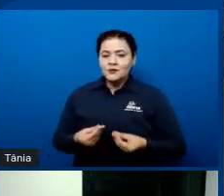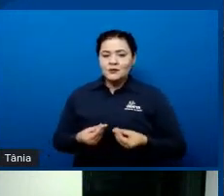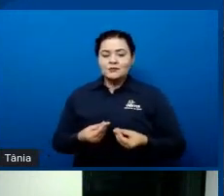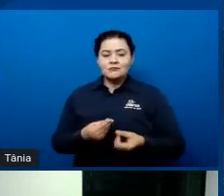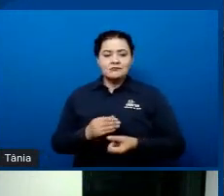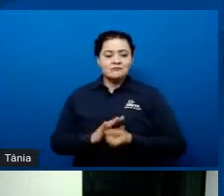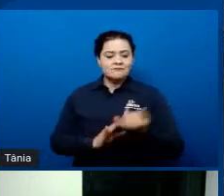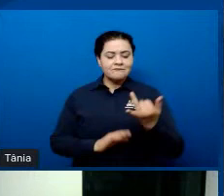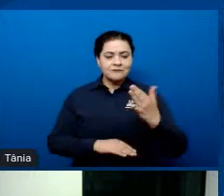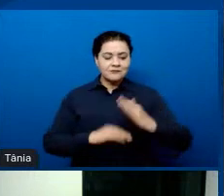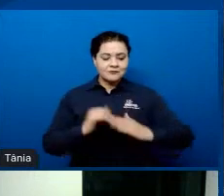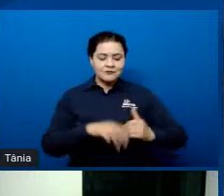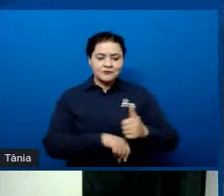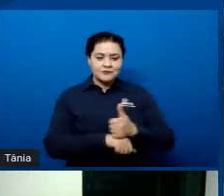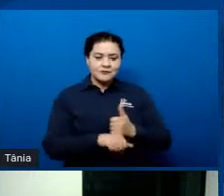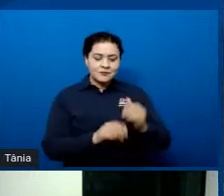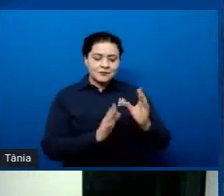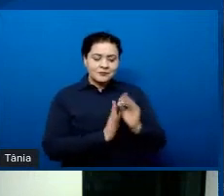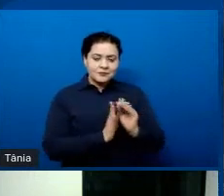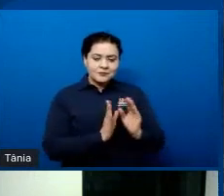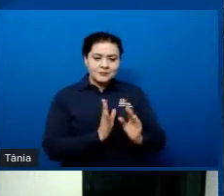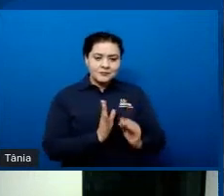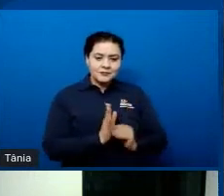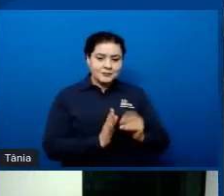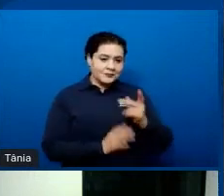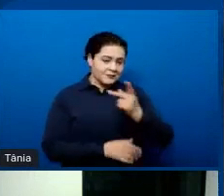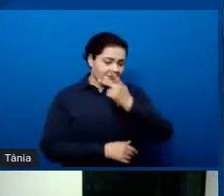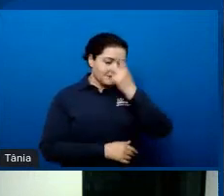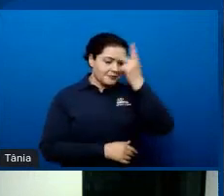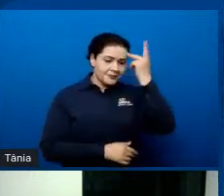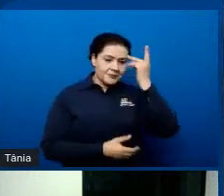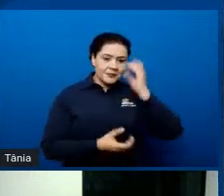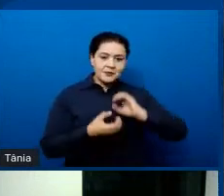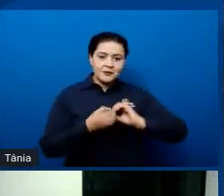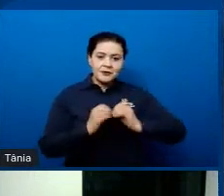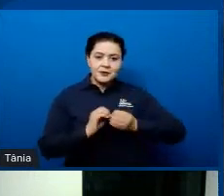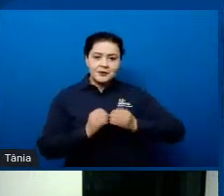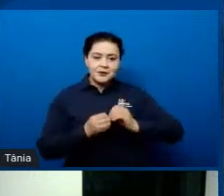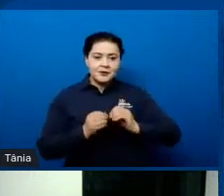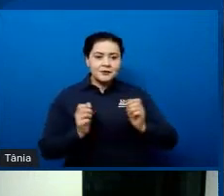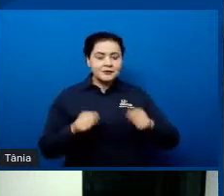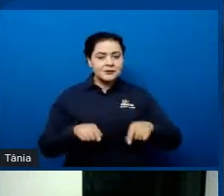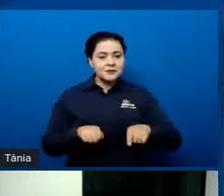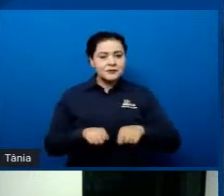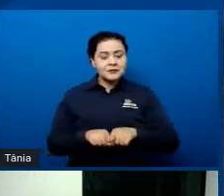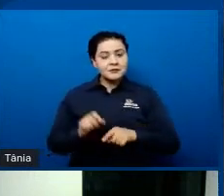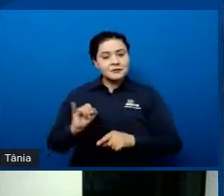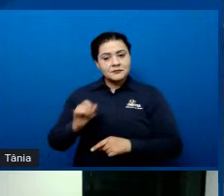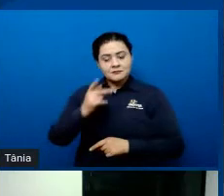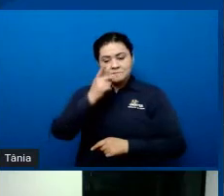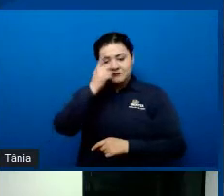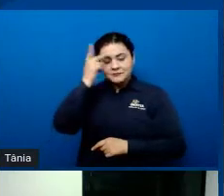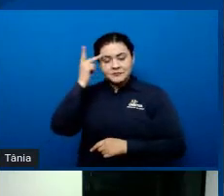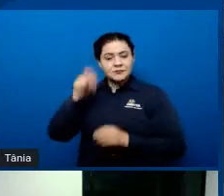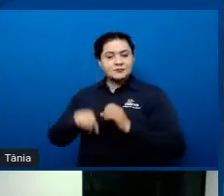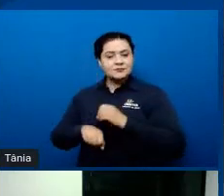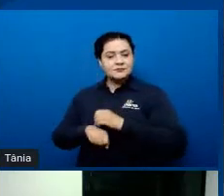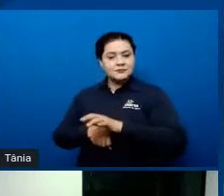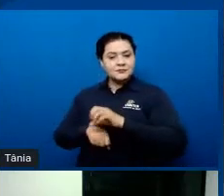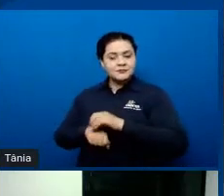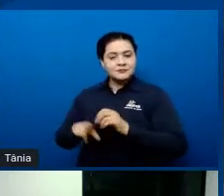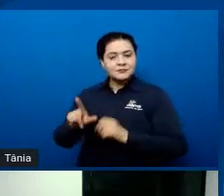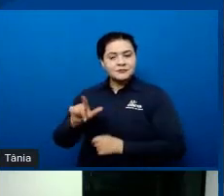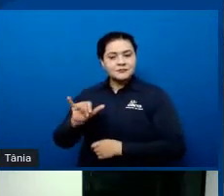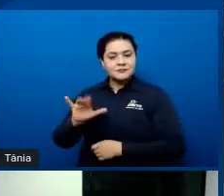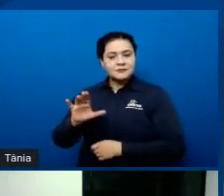os profissionais de produção de conteúdo, que é o pessoal do games, do design da animação, quanto o pessoal da licenciatura na área da